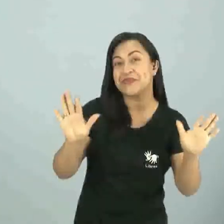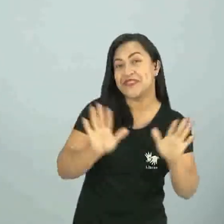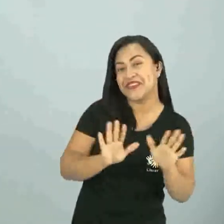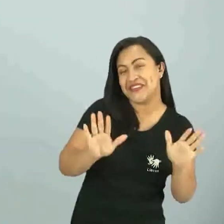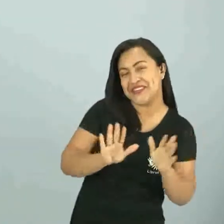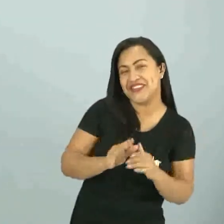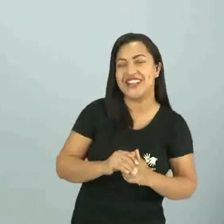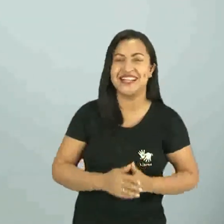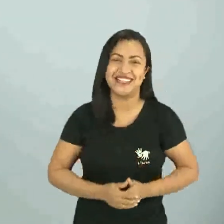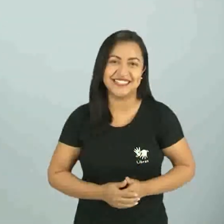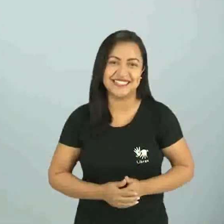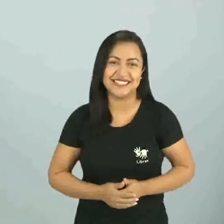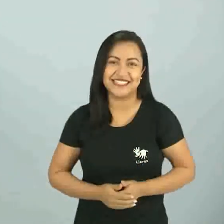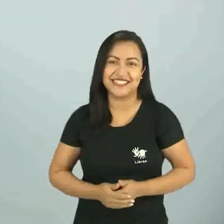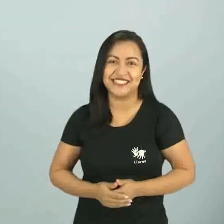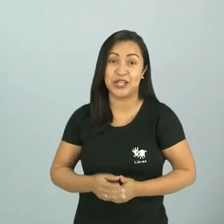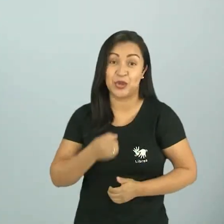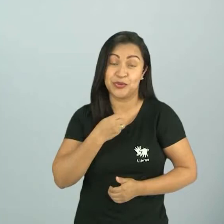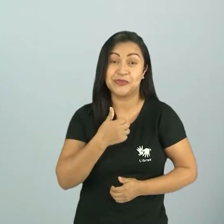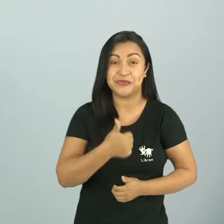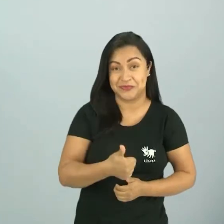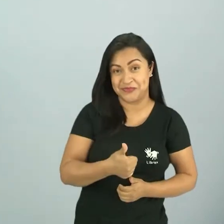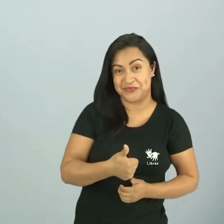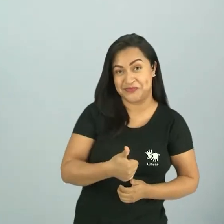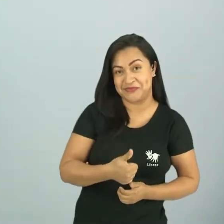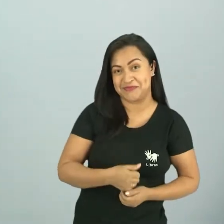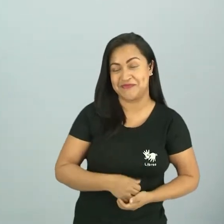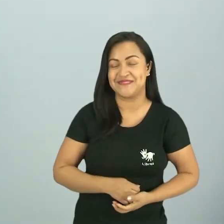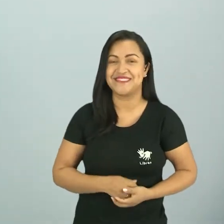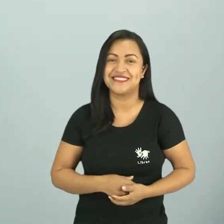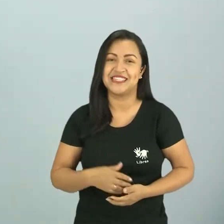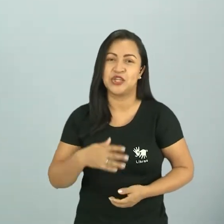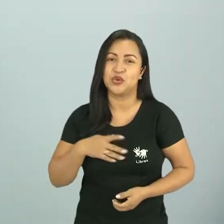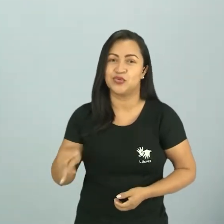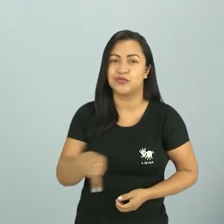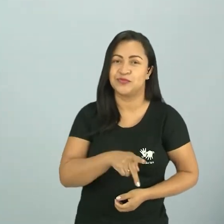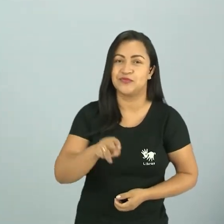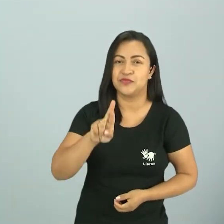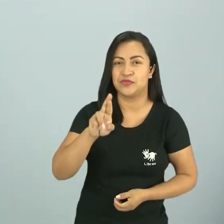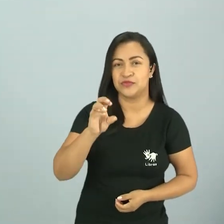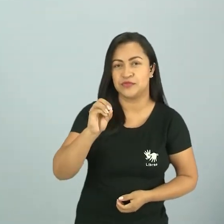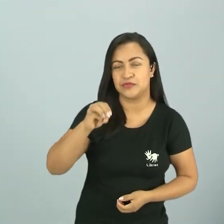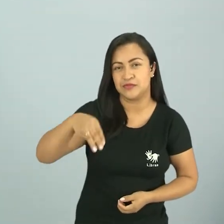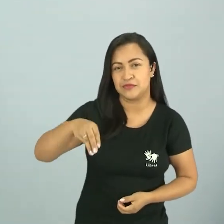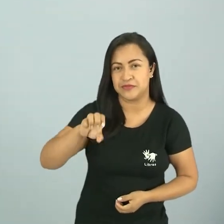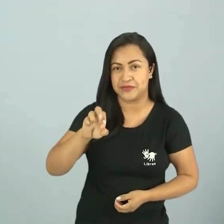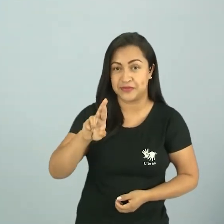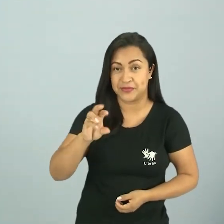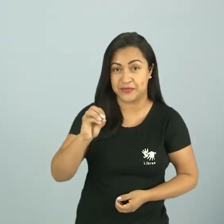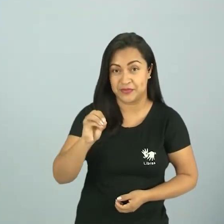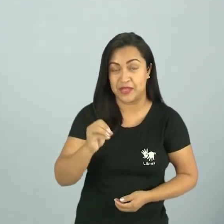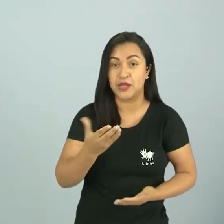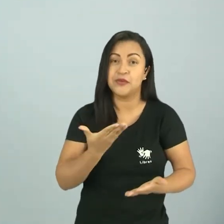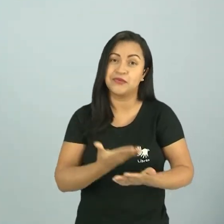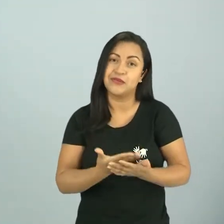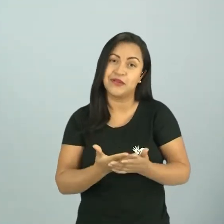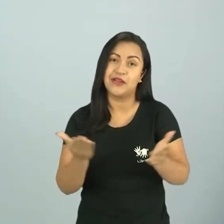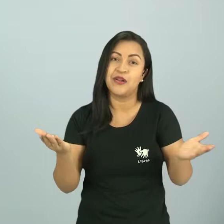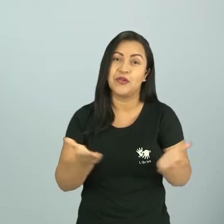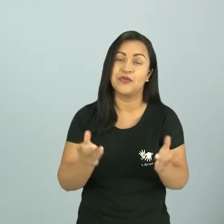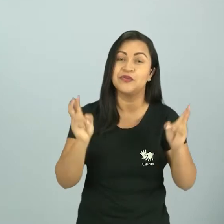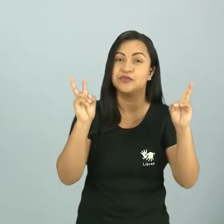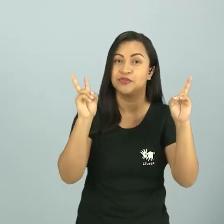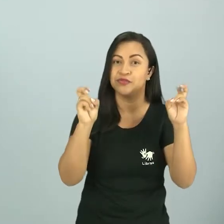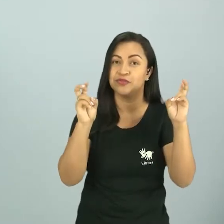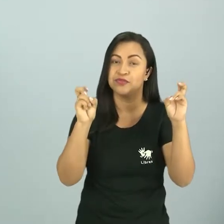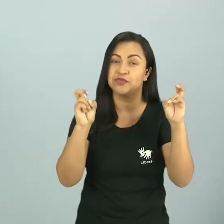Olá, galera! Tudo bem com vocês? Espero que sim, tá? Eu sou o professor Romero de Geografia. Hoje eu trago aula